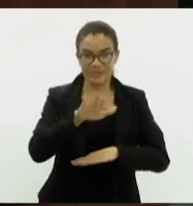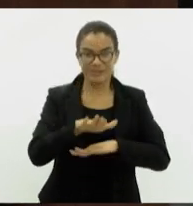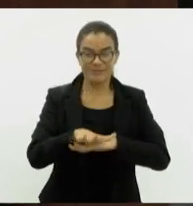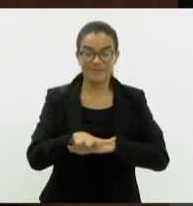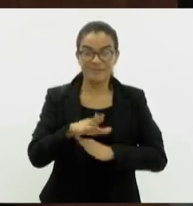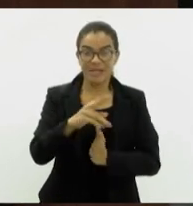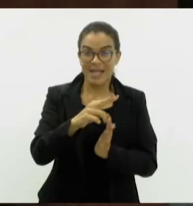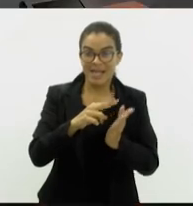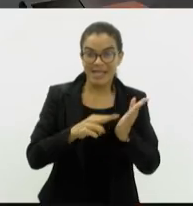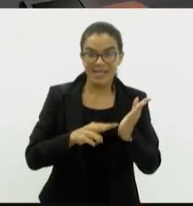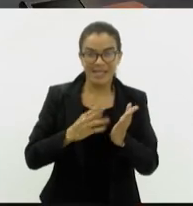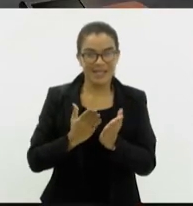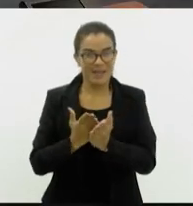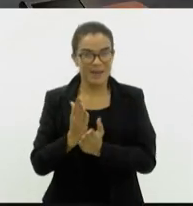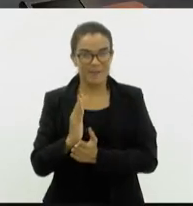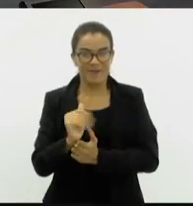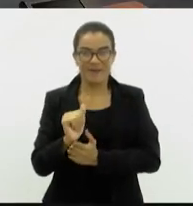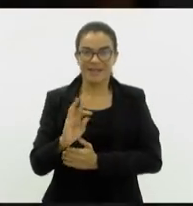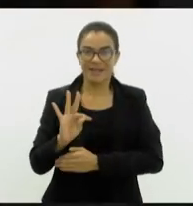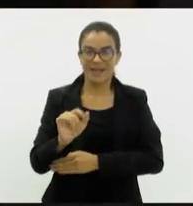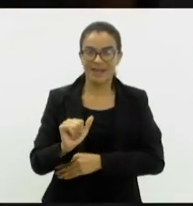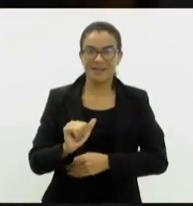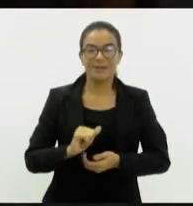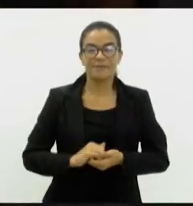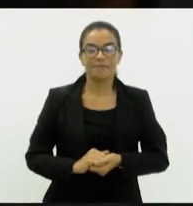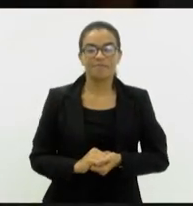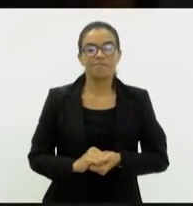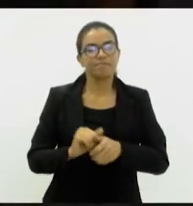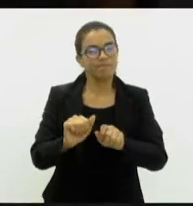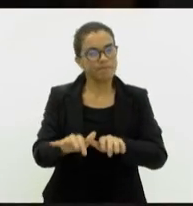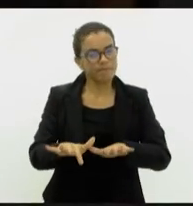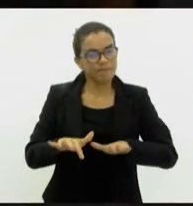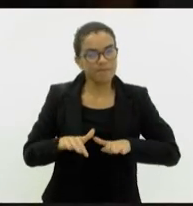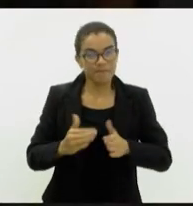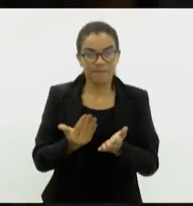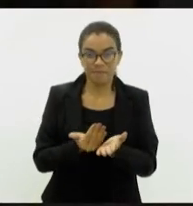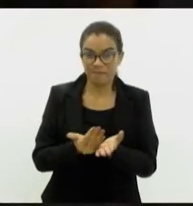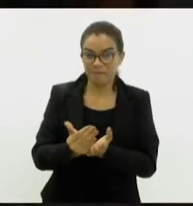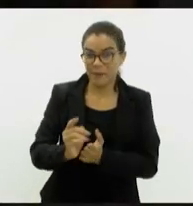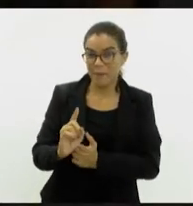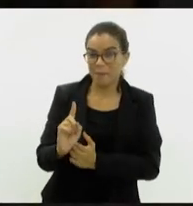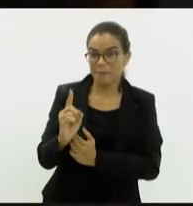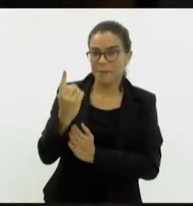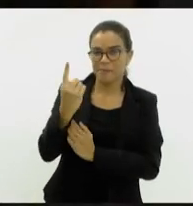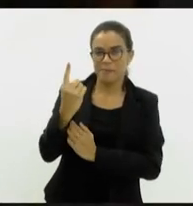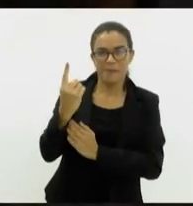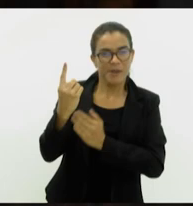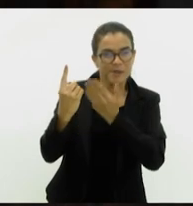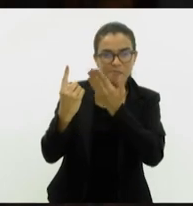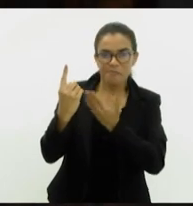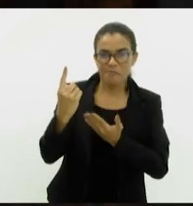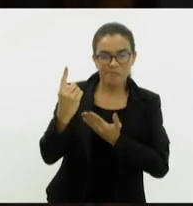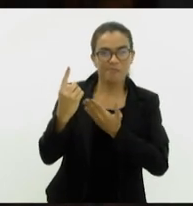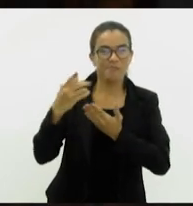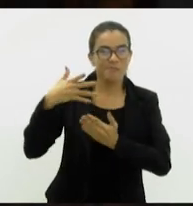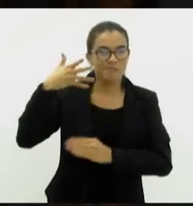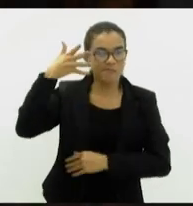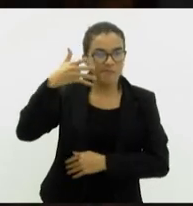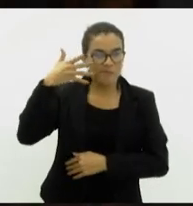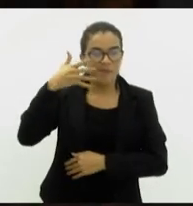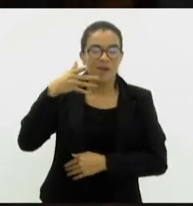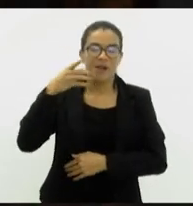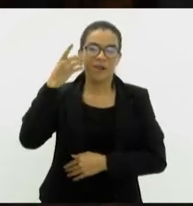lida e aprovada a ata passa-se ao expediente Inicial primeiro orador inscrito é o nbre deputado